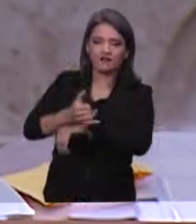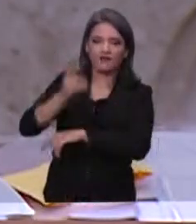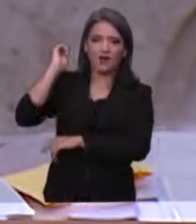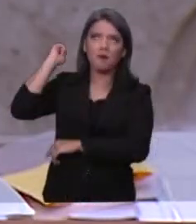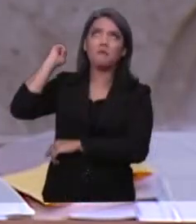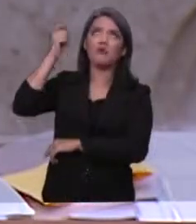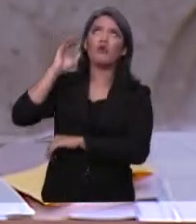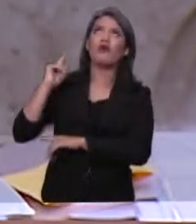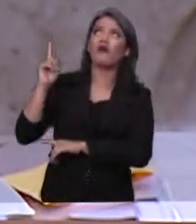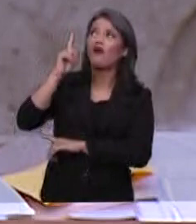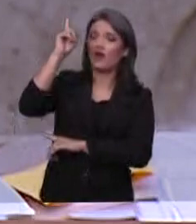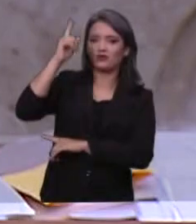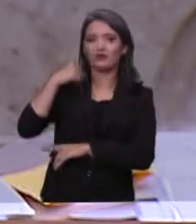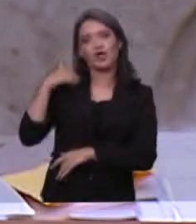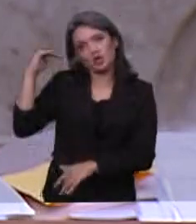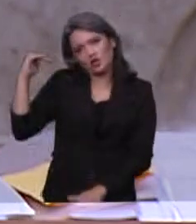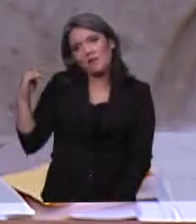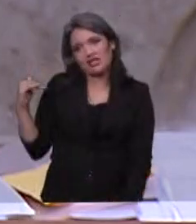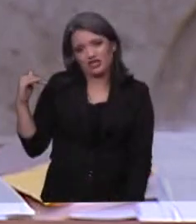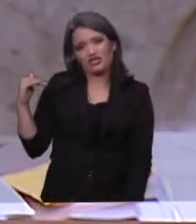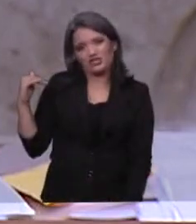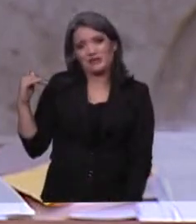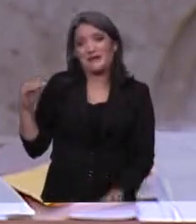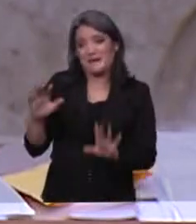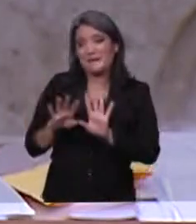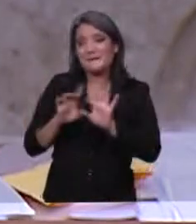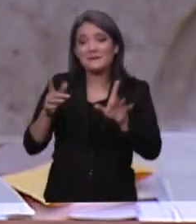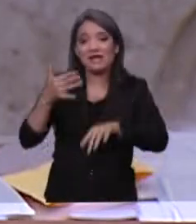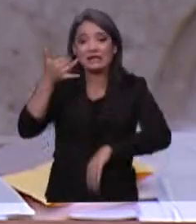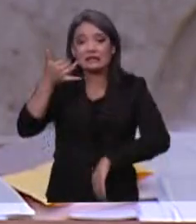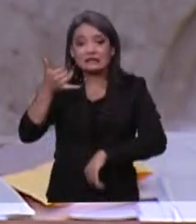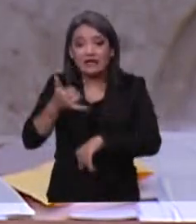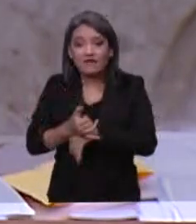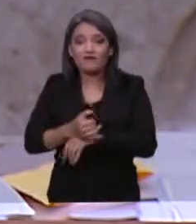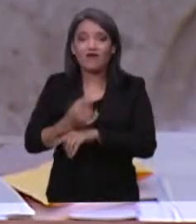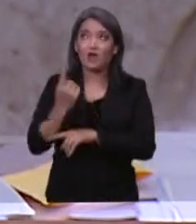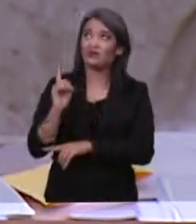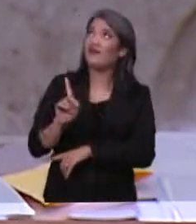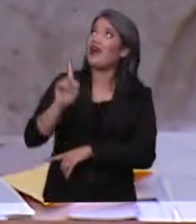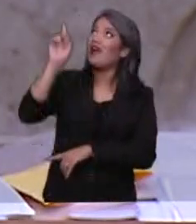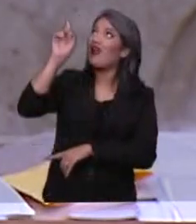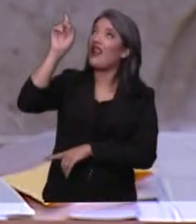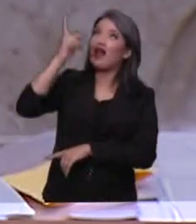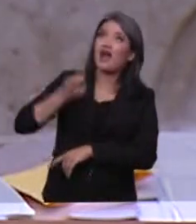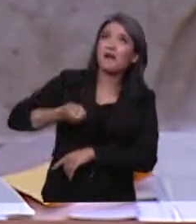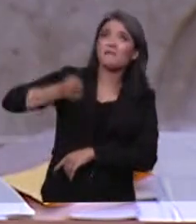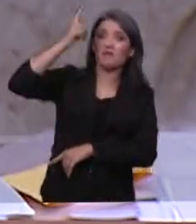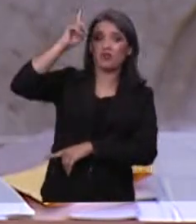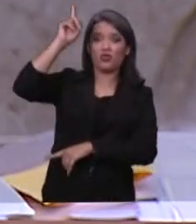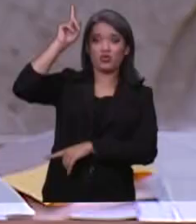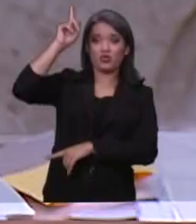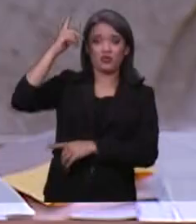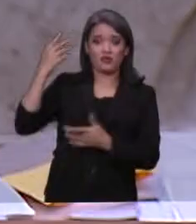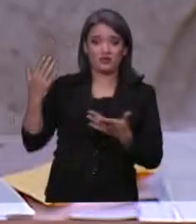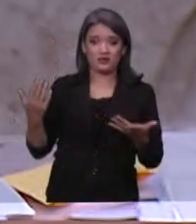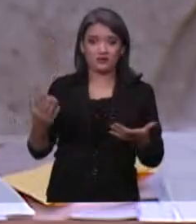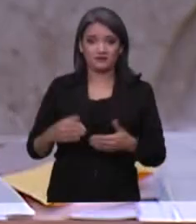mais alto do que eu. Tudo bem que eu não sou muito alta, mas o pé de cabra era realmente